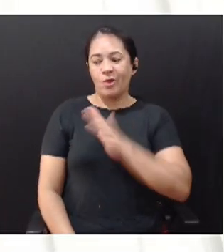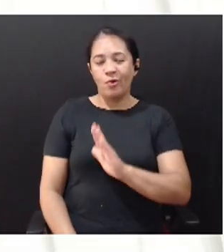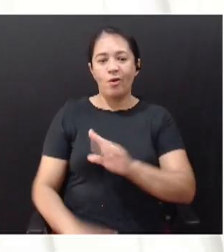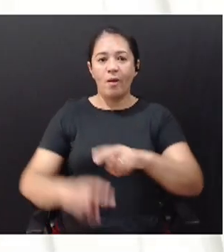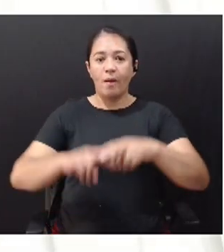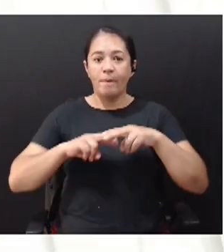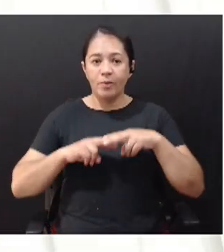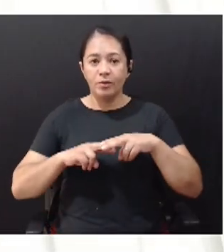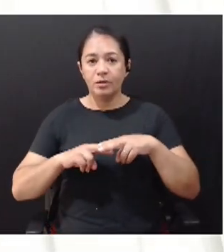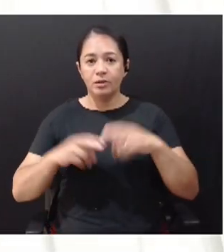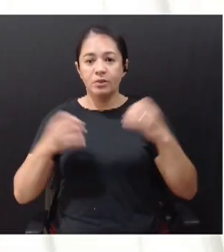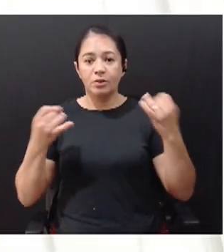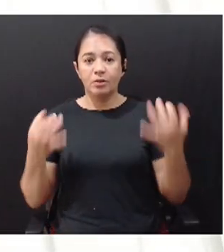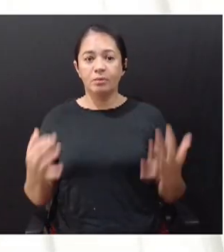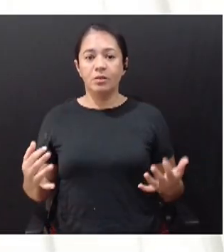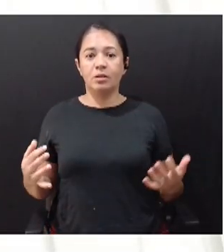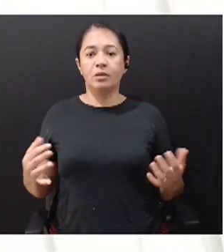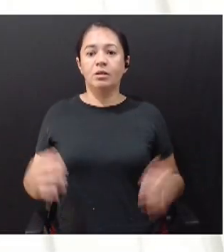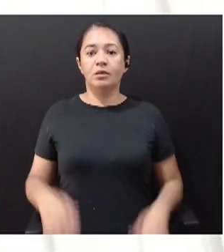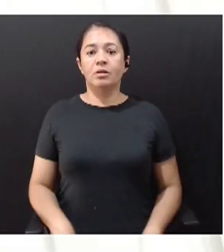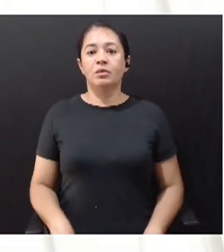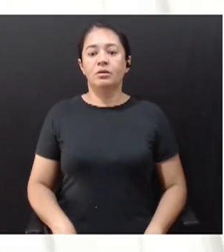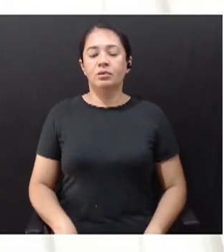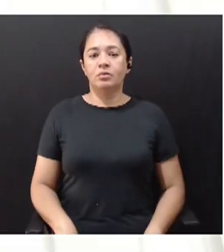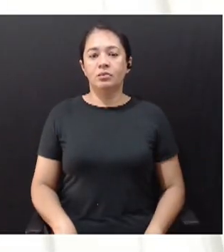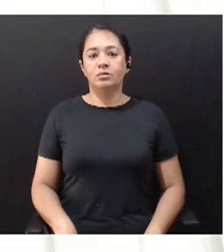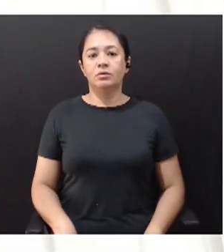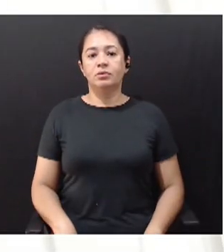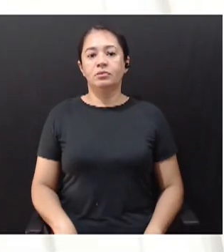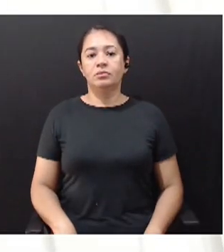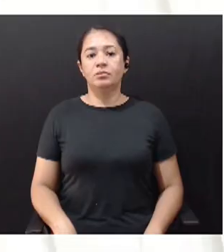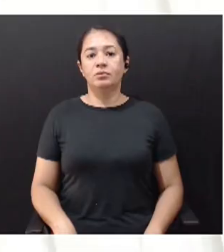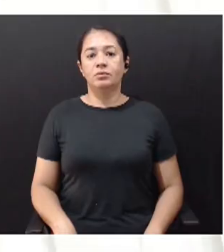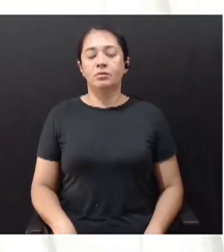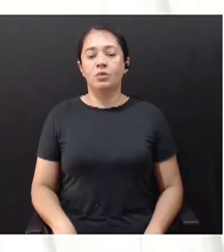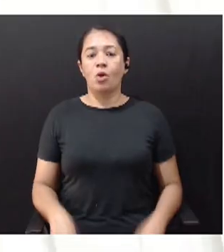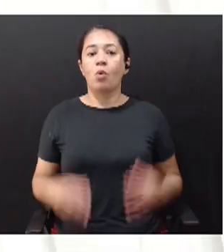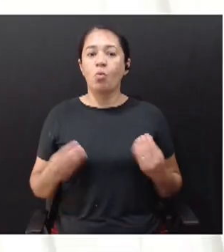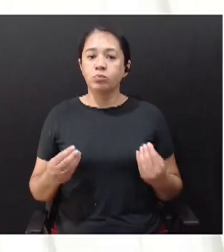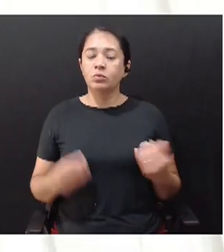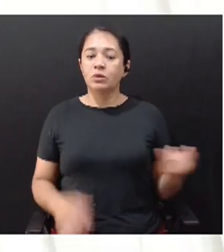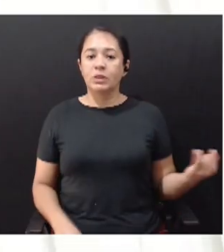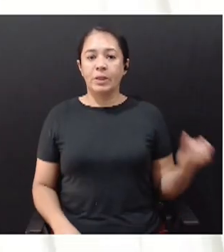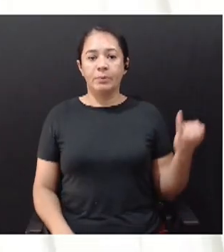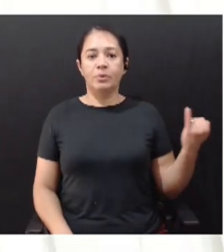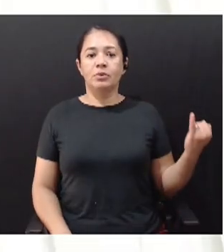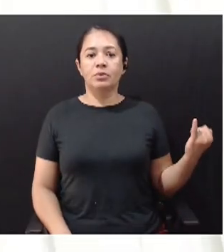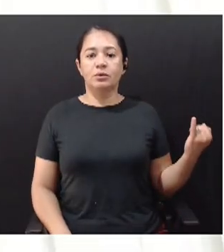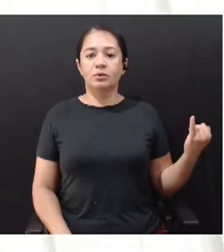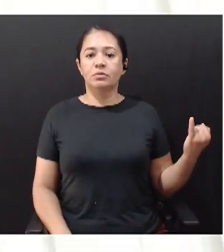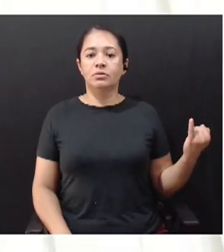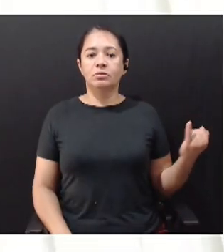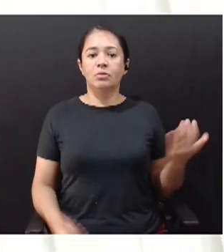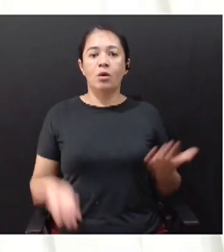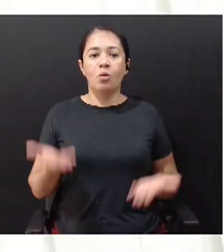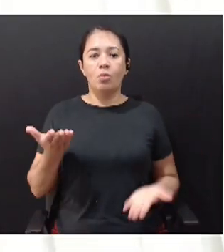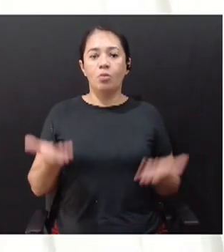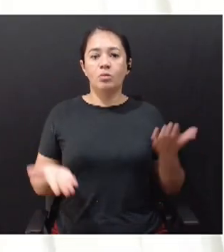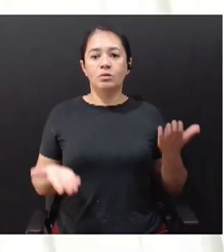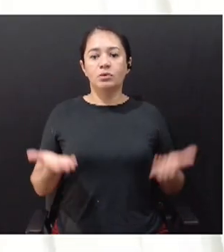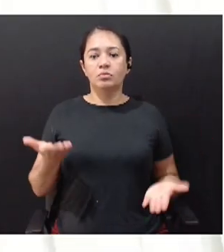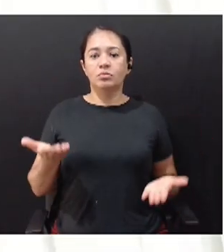no início da nossa conversa de hoje o quanto é importante ter o equilíbrio dentro